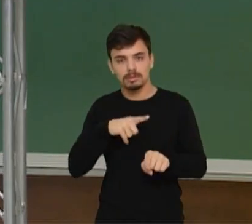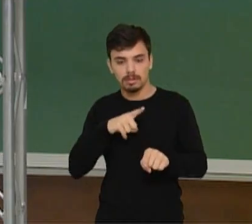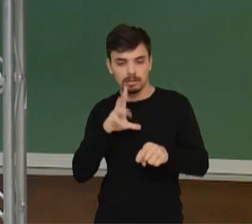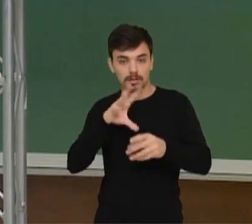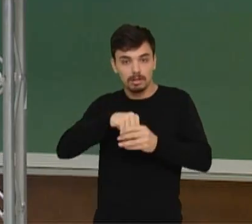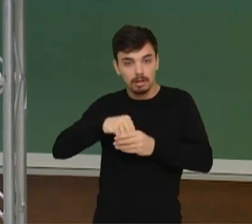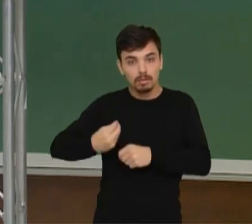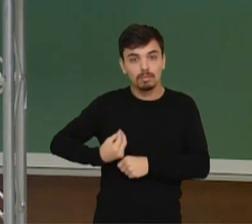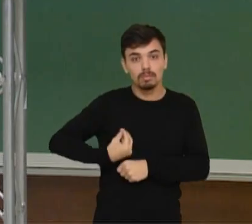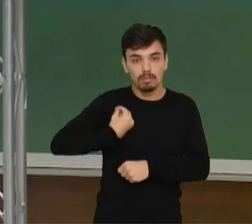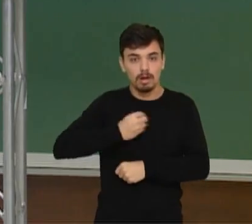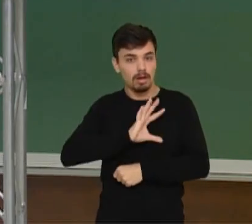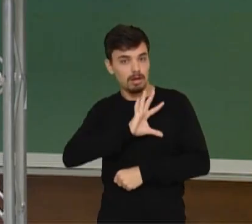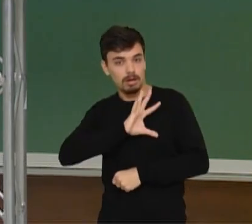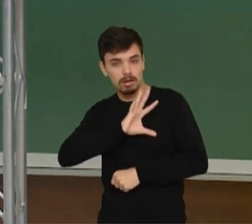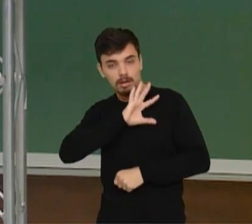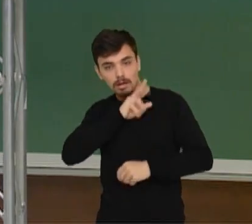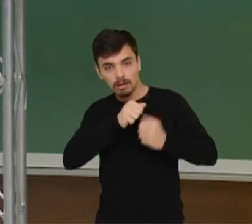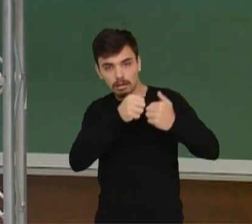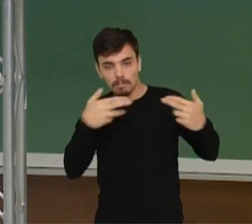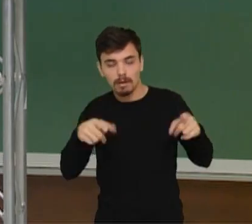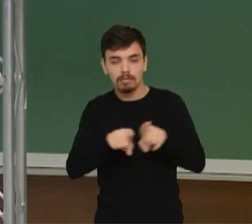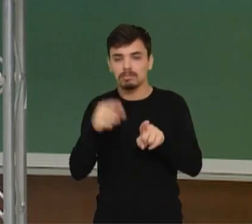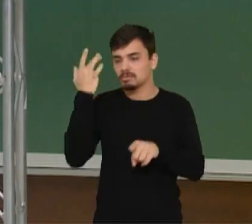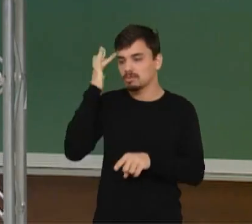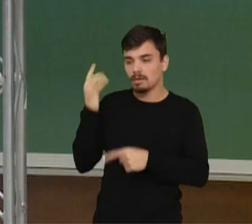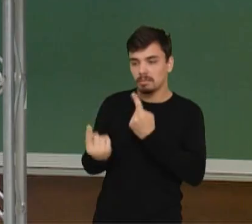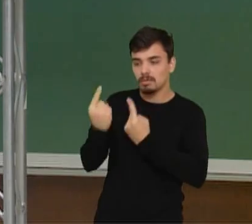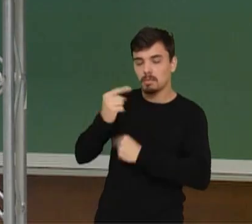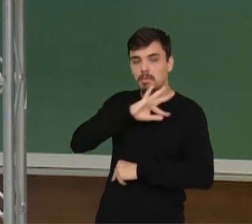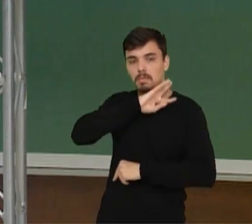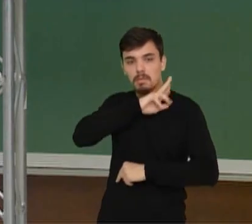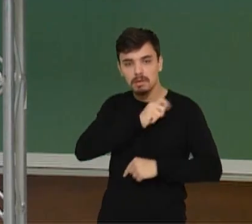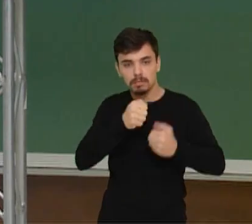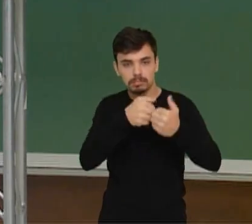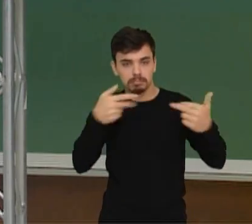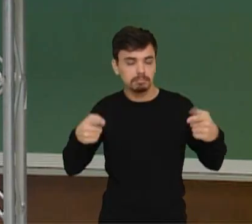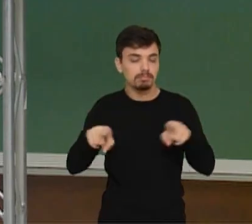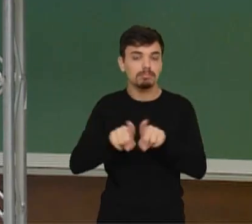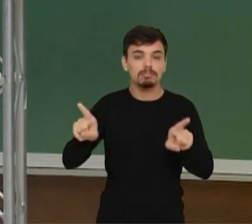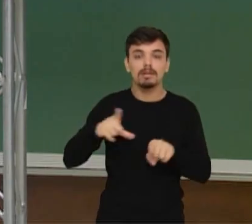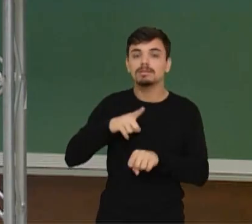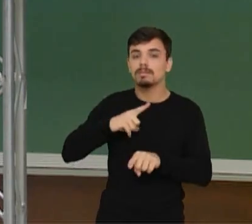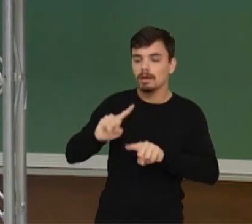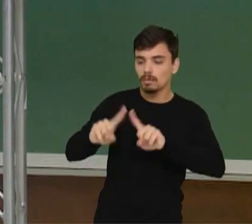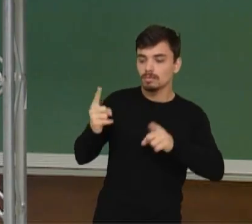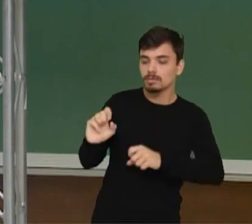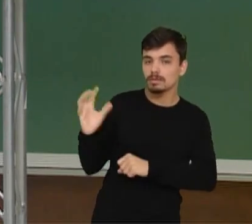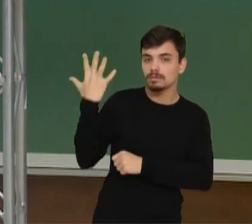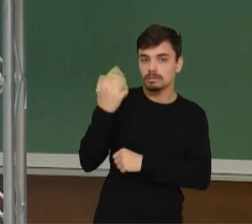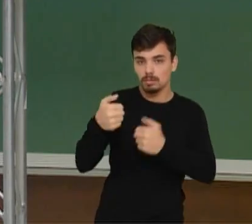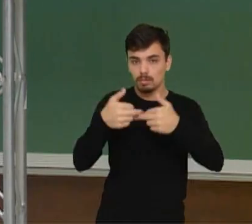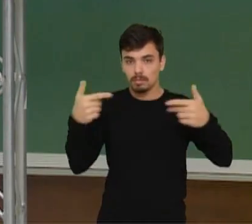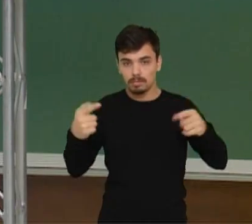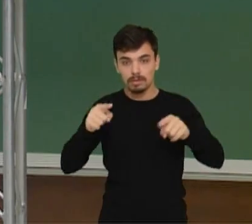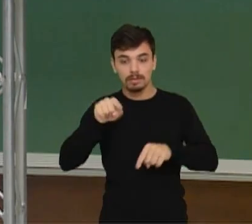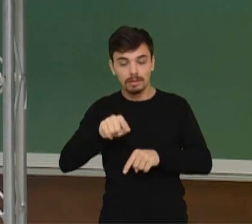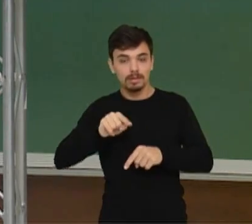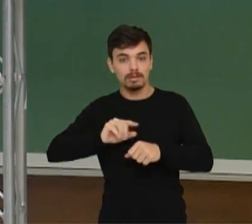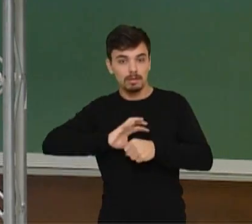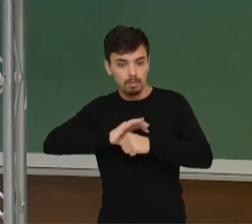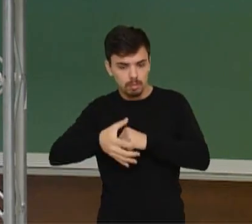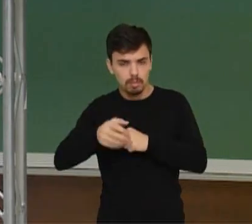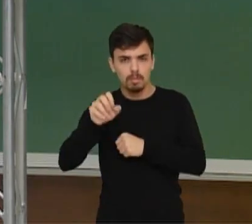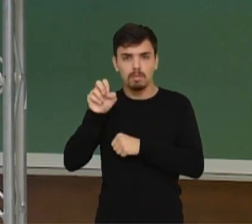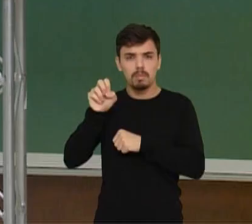animal, que não sabe bem certo qual animal ainda que era, né? Tem algumas suspeitas, e que alguma coisa aconteceu e esse vírus conseguiu infectar os seres